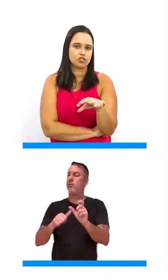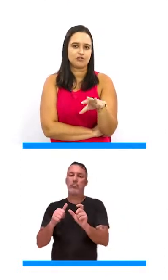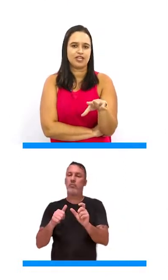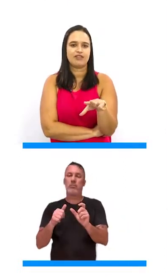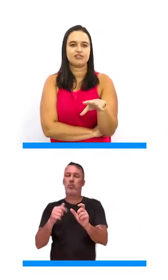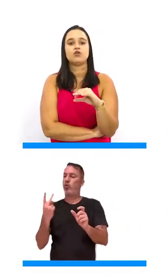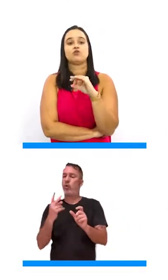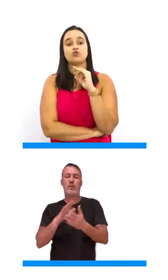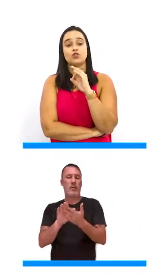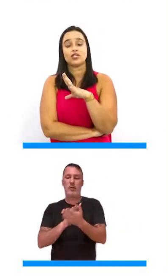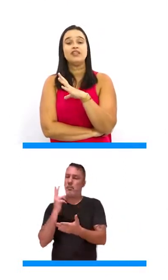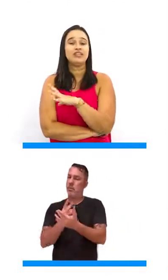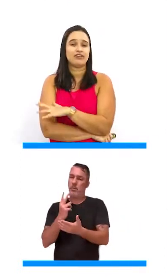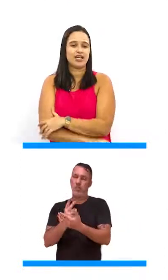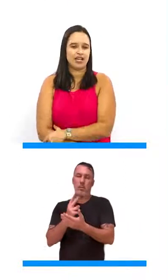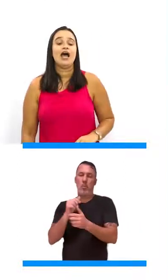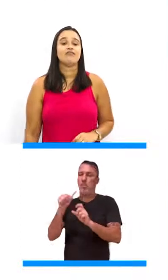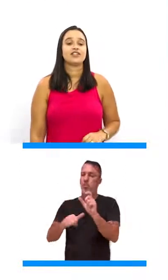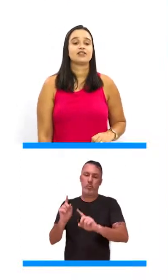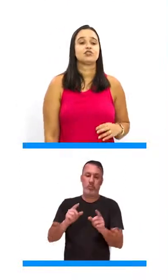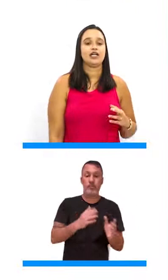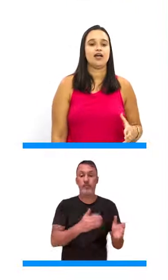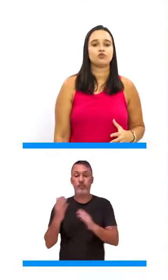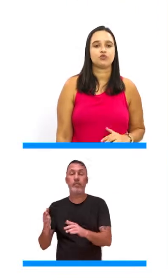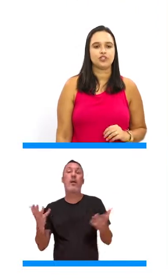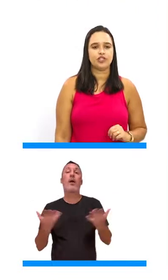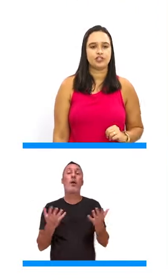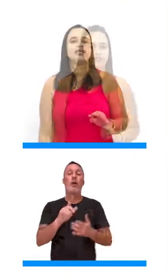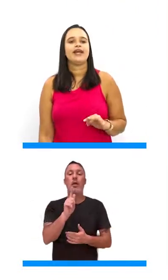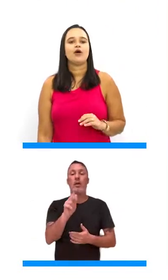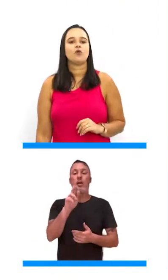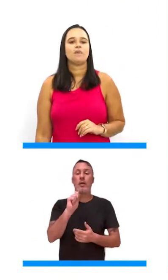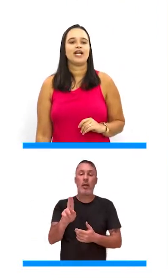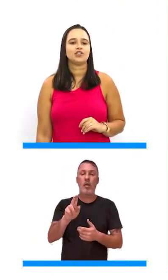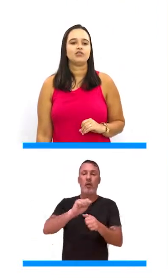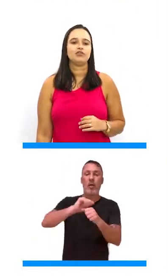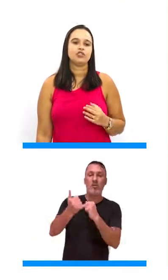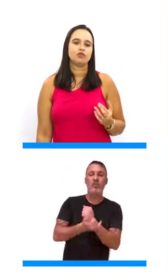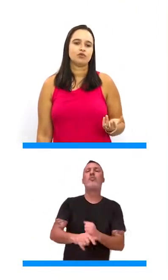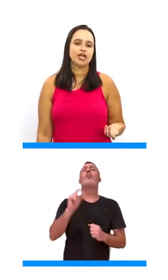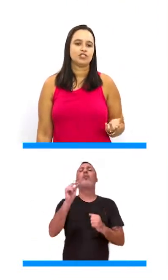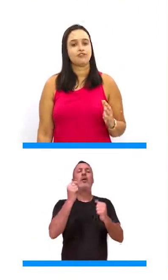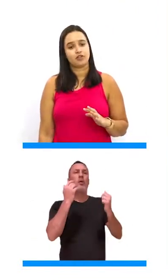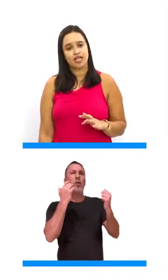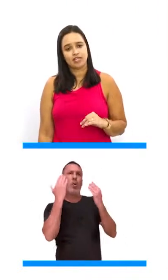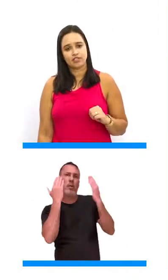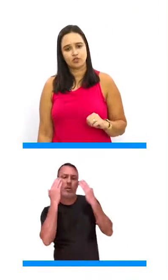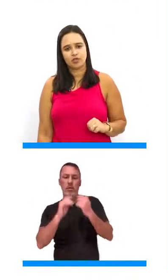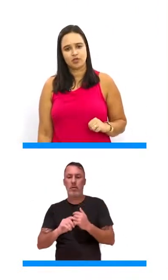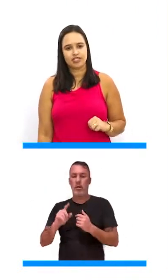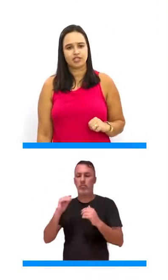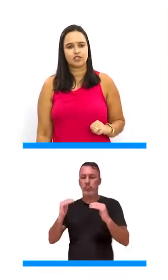dois são variáveis. Os dois são invariáveis. A flexão de grau dos adjetivos. Grau comparativo, igualdade, inferioridade